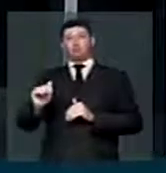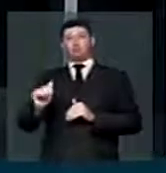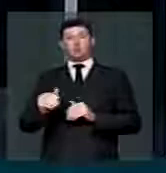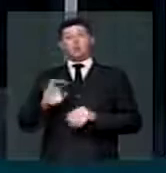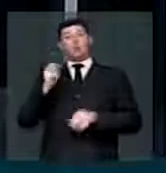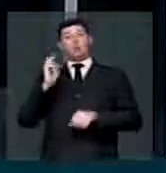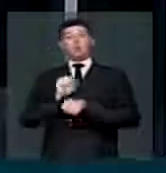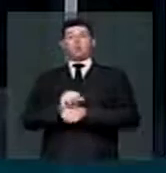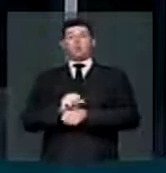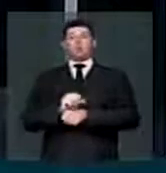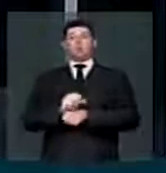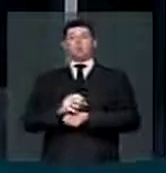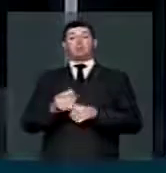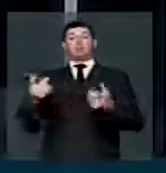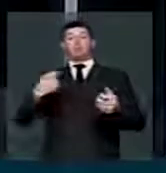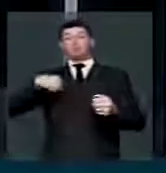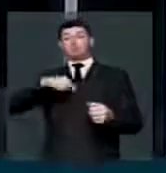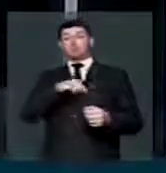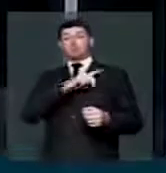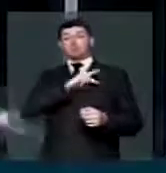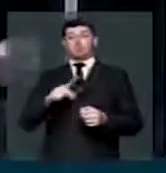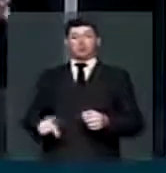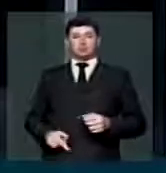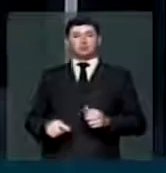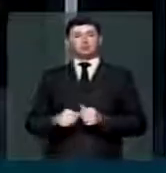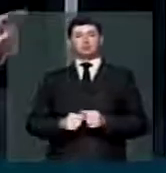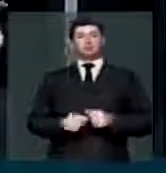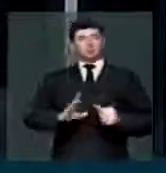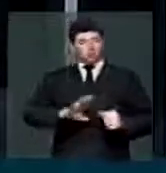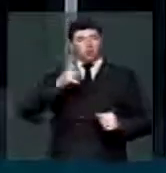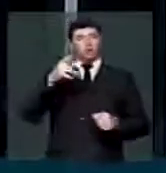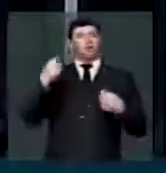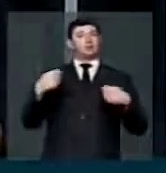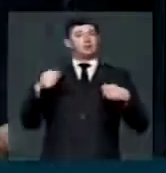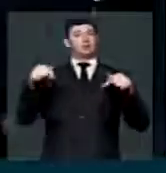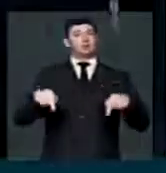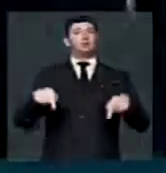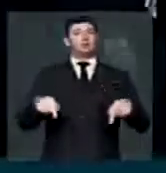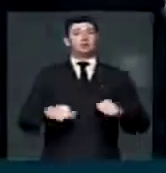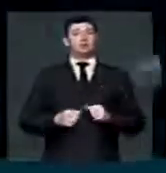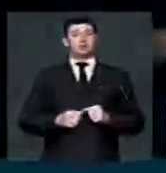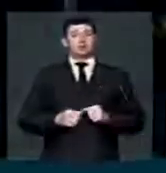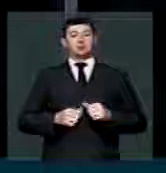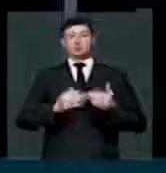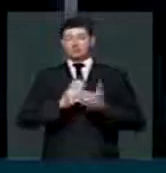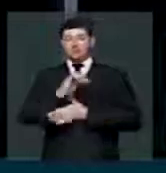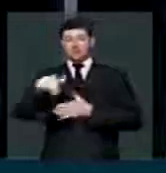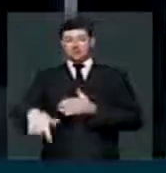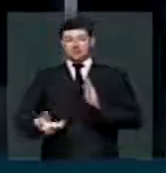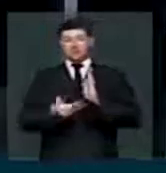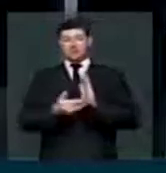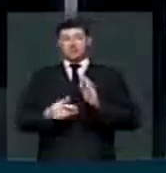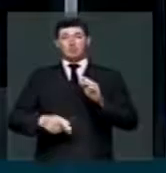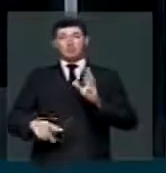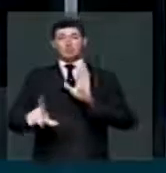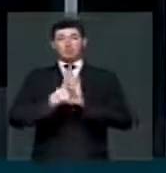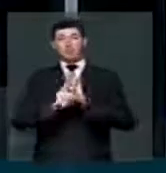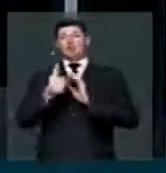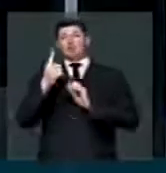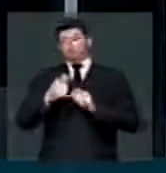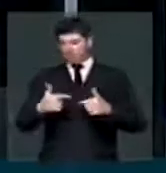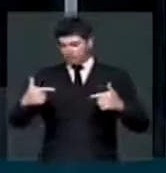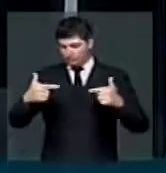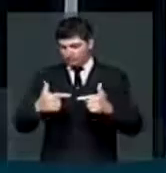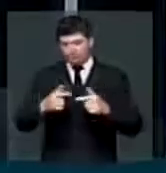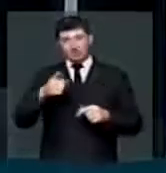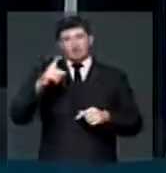reduzido. E nós, senhor presidente, temos que ter a coragem de aprovar aqui nesta casa uma legislação que